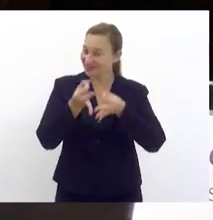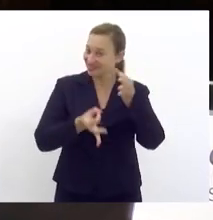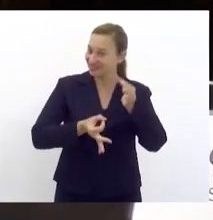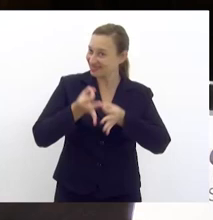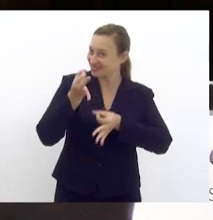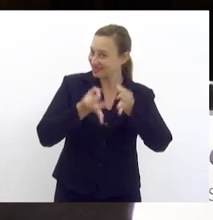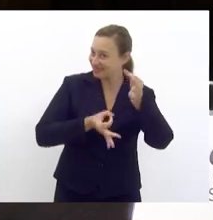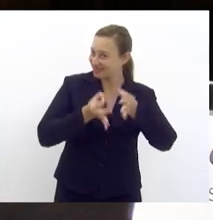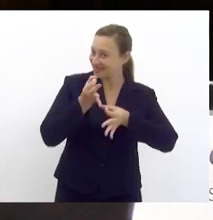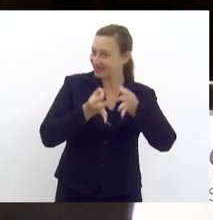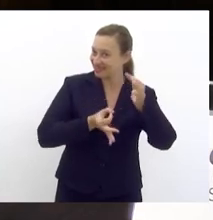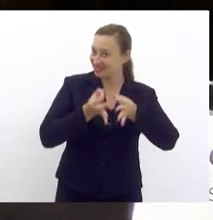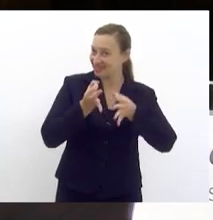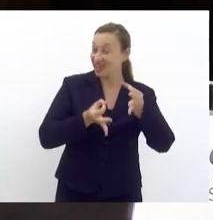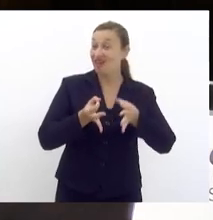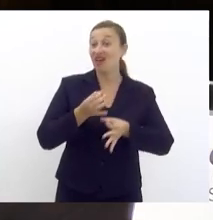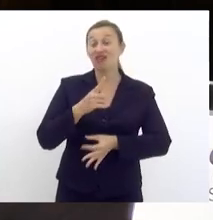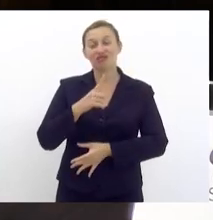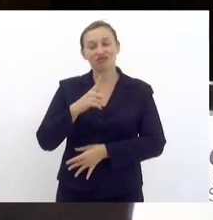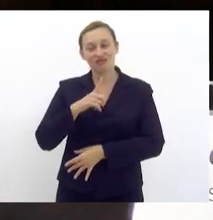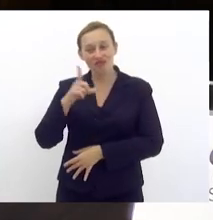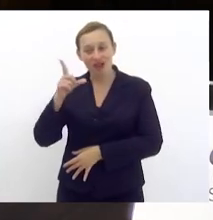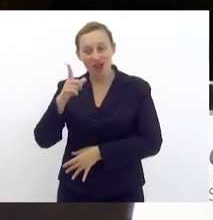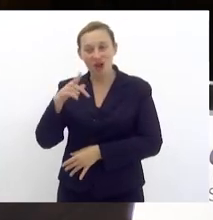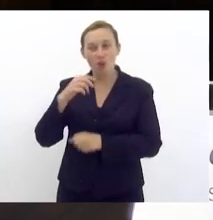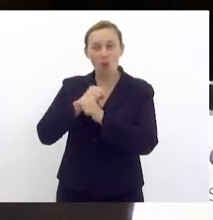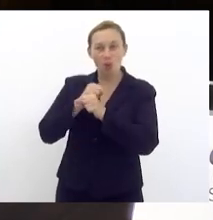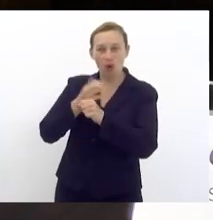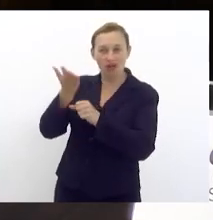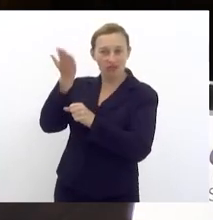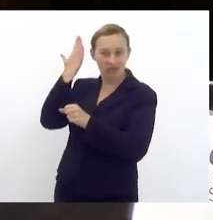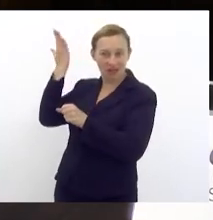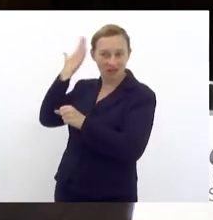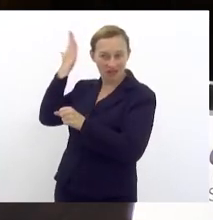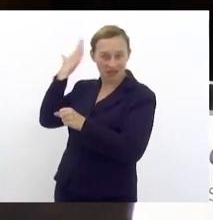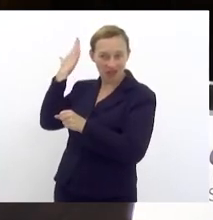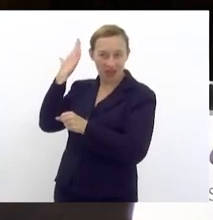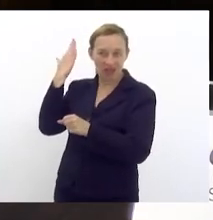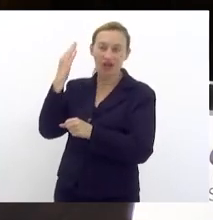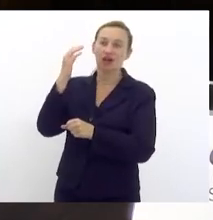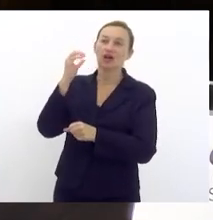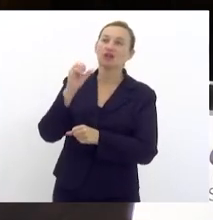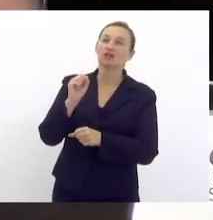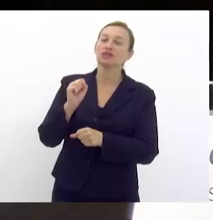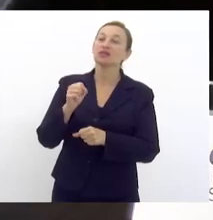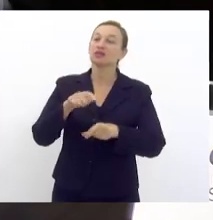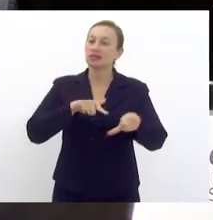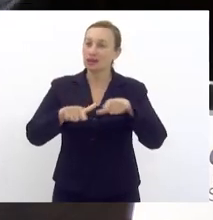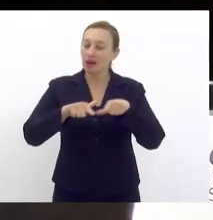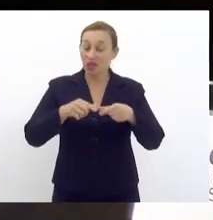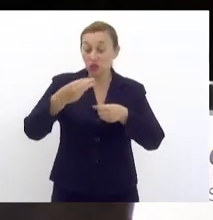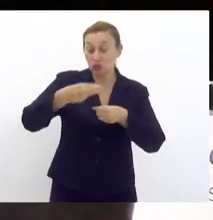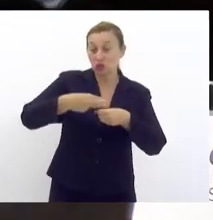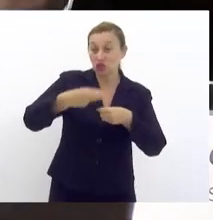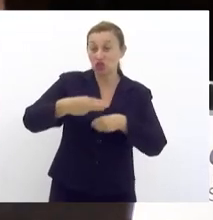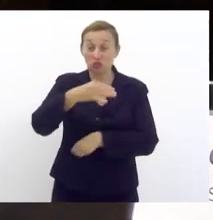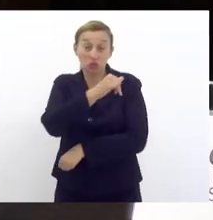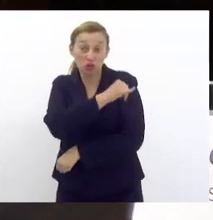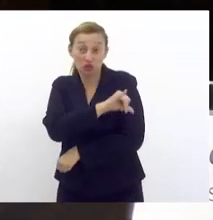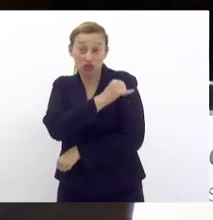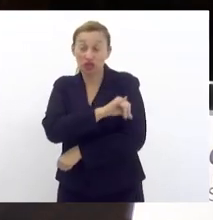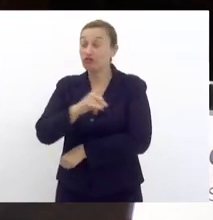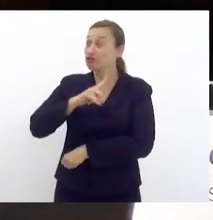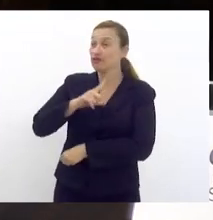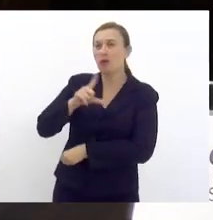justíssima, justíssima. Eu estive lá ano passado, enquanto superintendente da Defesa Civil do município, do Rio de Janeiro, nós estivemos